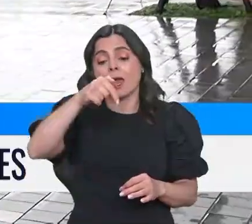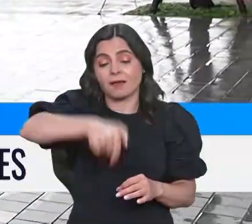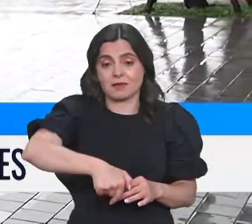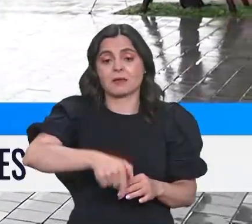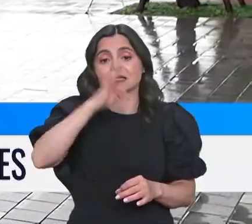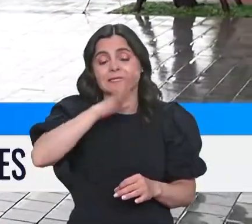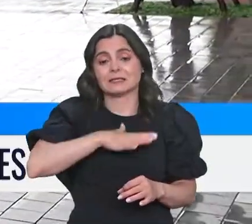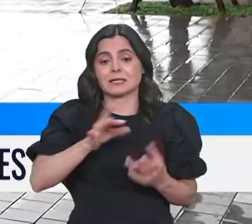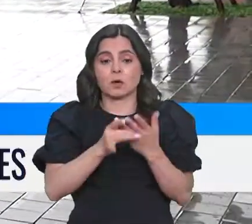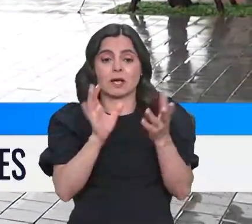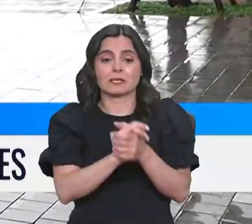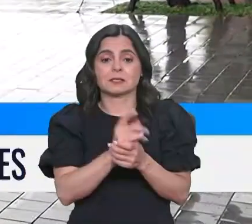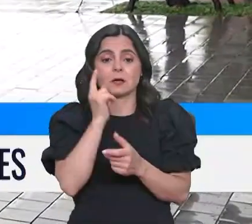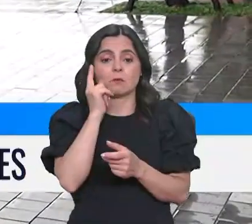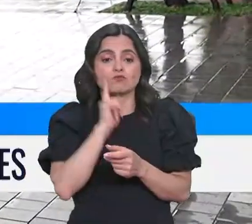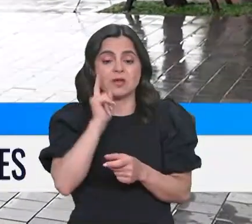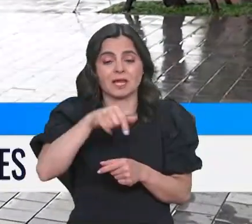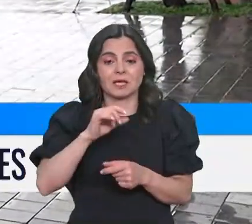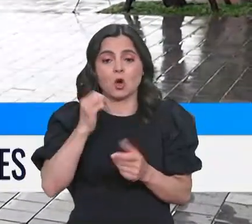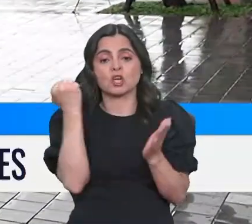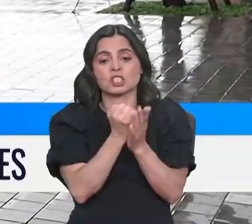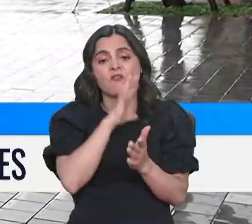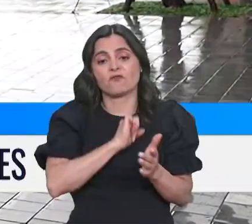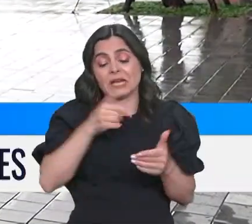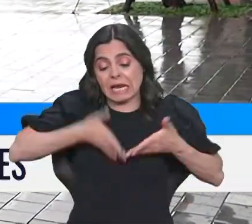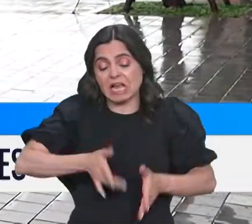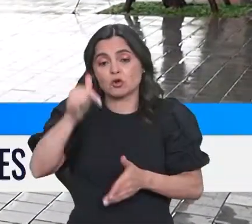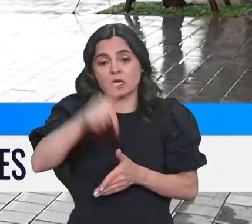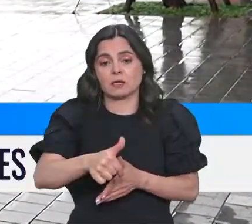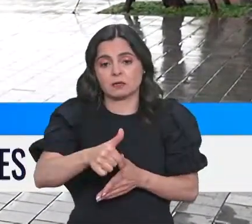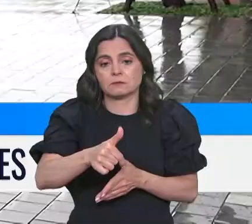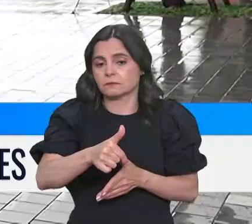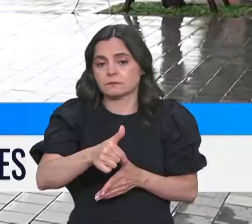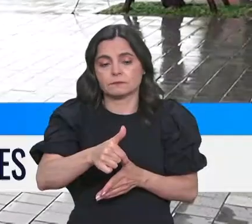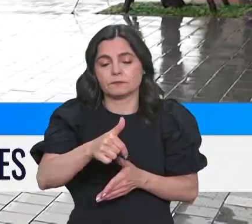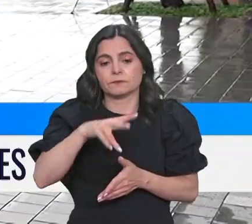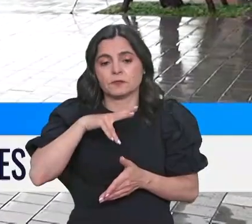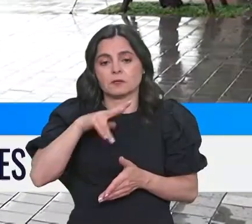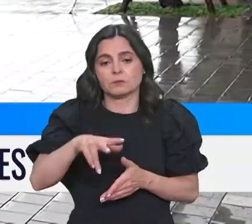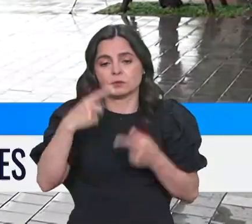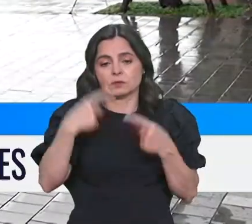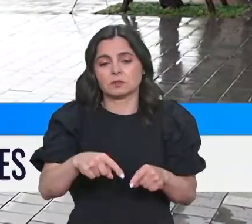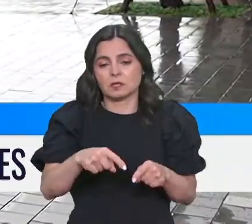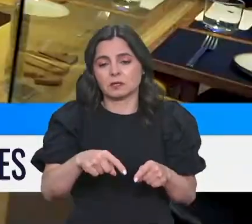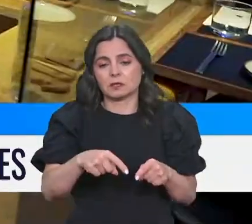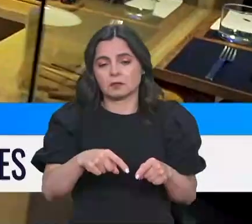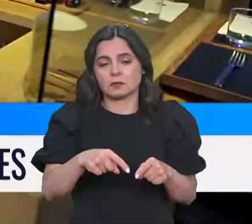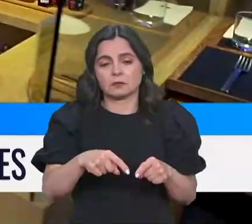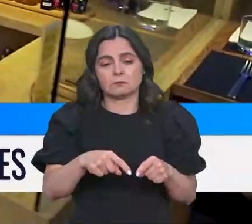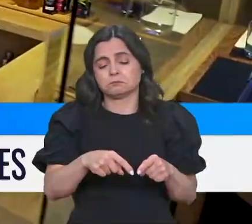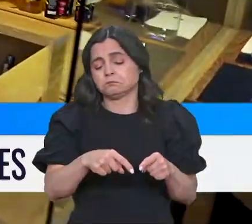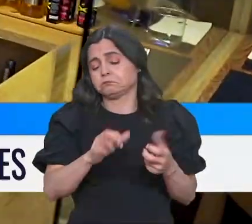se quiserem casar com uma taiwanesa ou registar os filhos que nasceram aqui, passam em Portugal por um labirinto sem